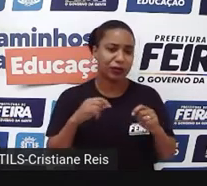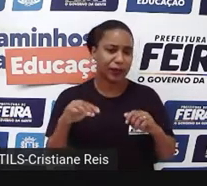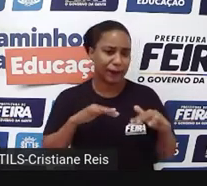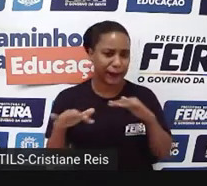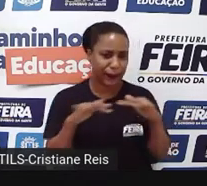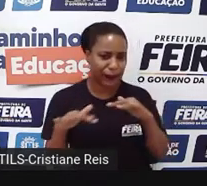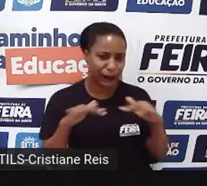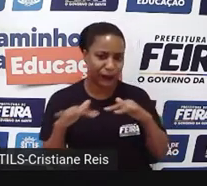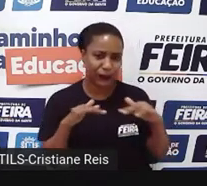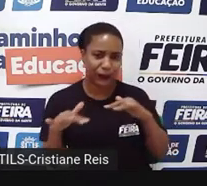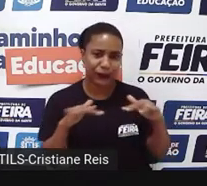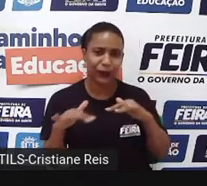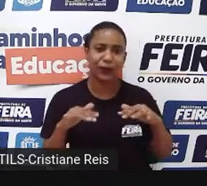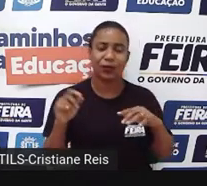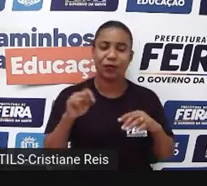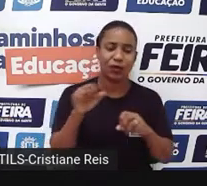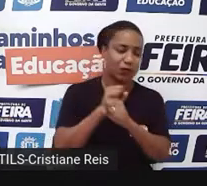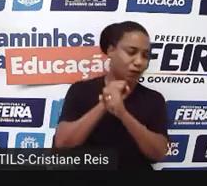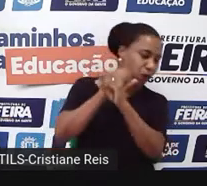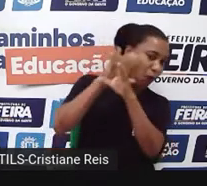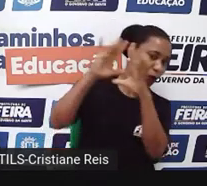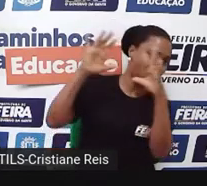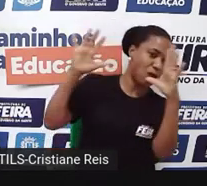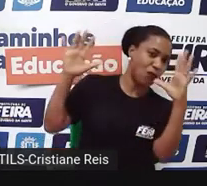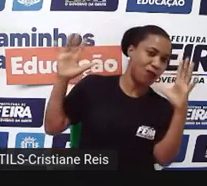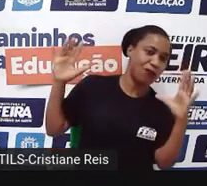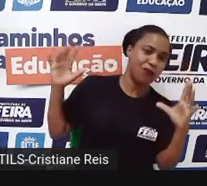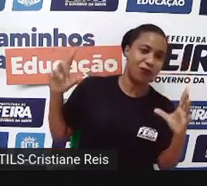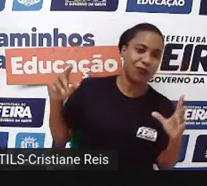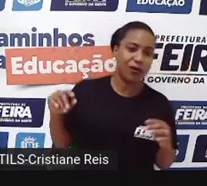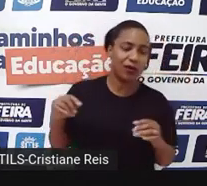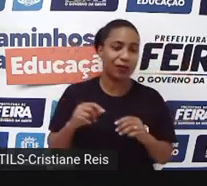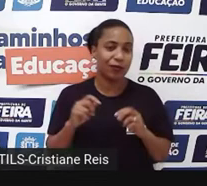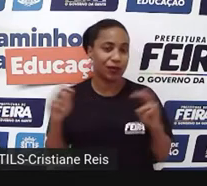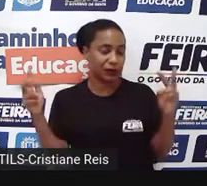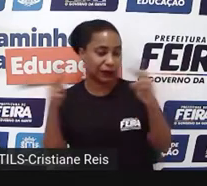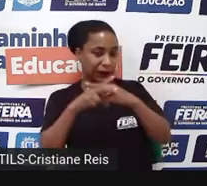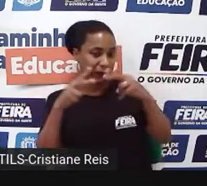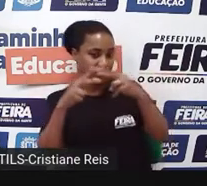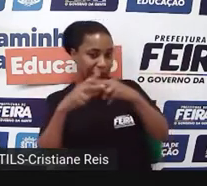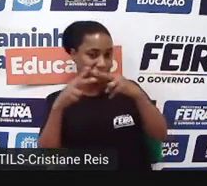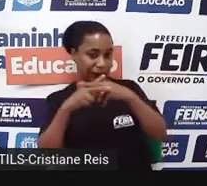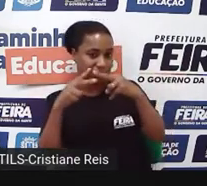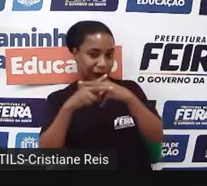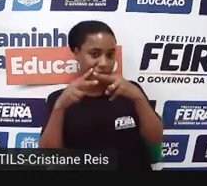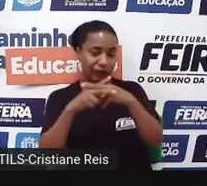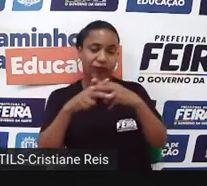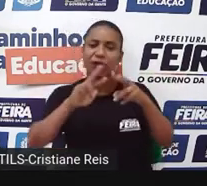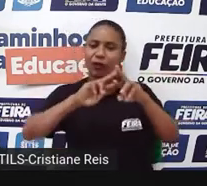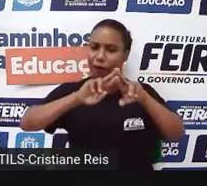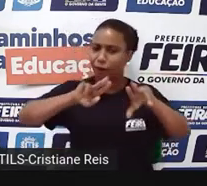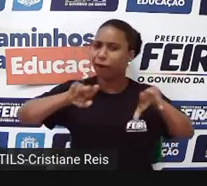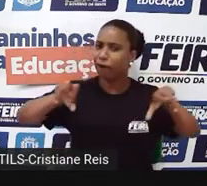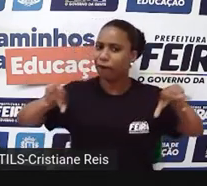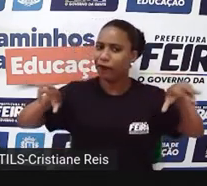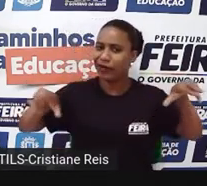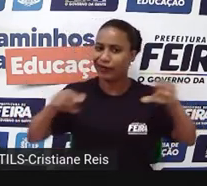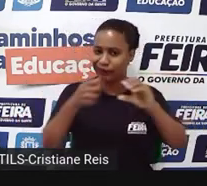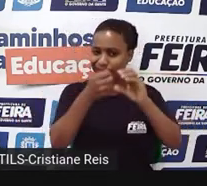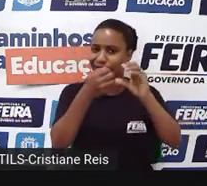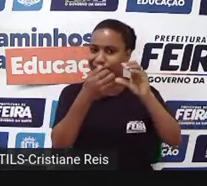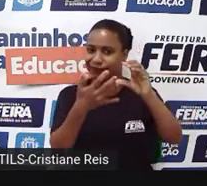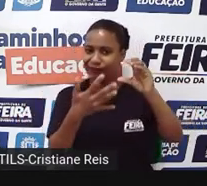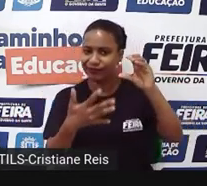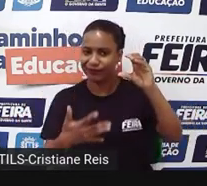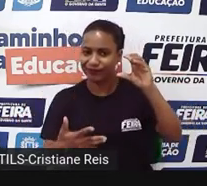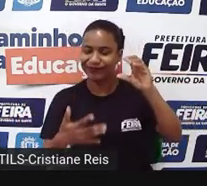por exemplo, efeitos explosivos, né? Ele pode ter lutas. Há vários elementos que o caracterizam.